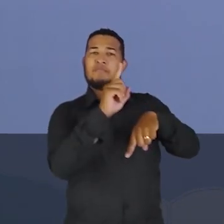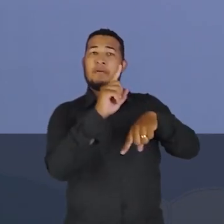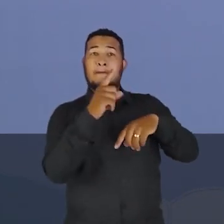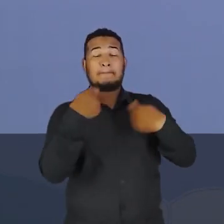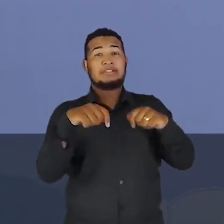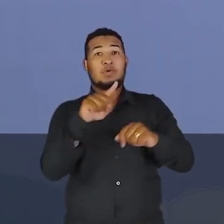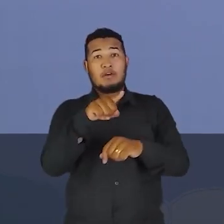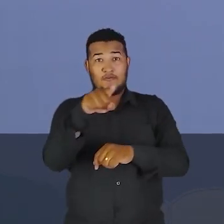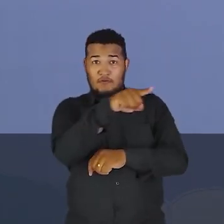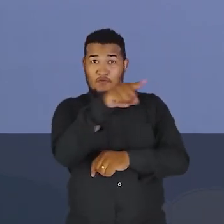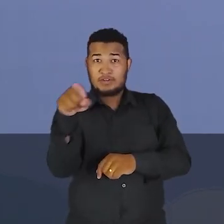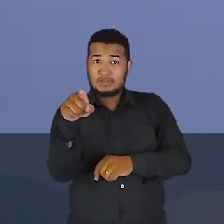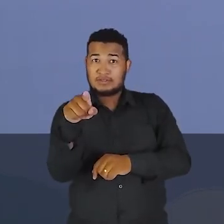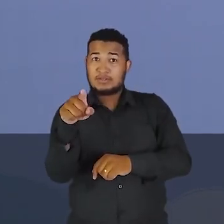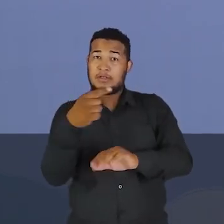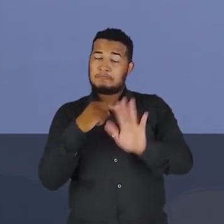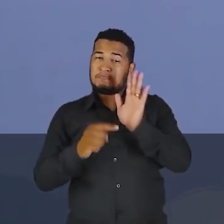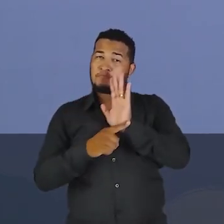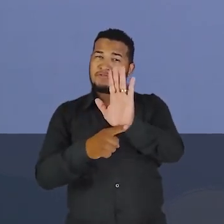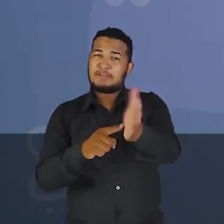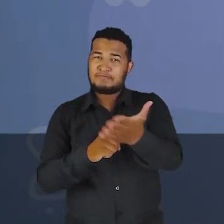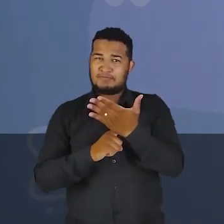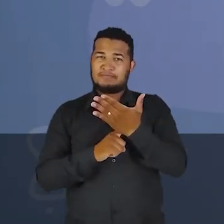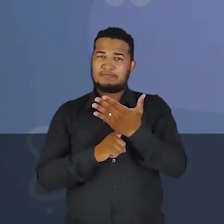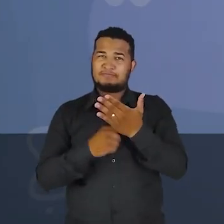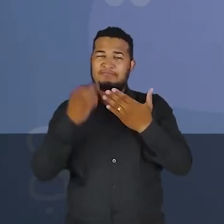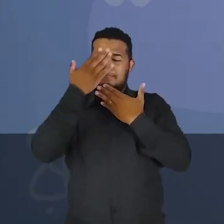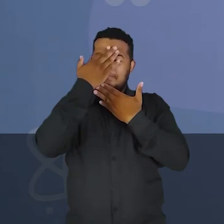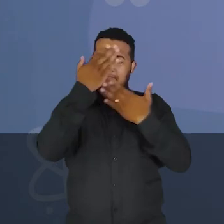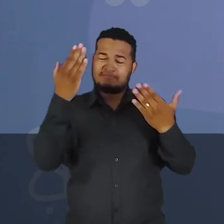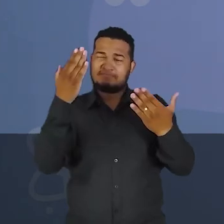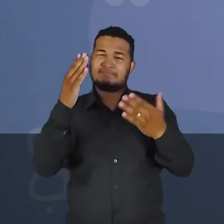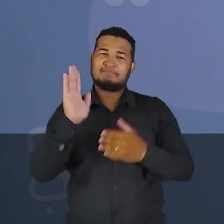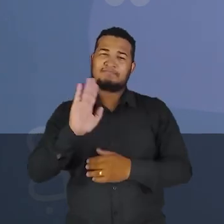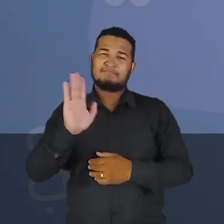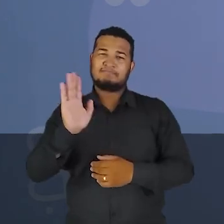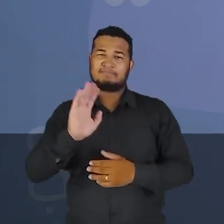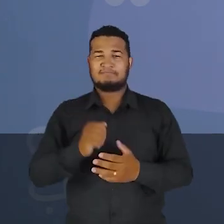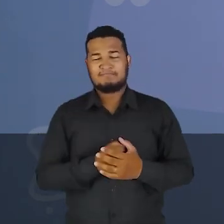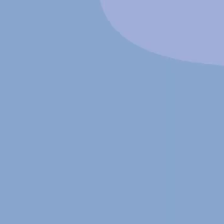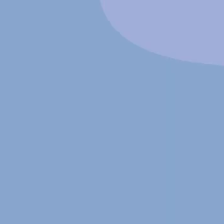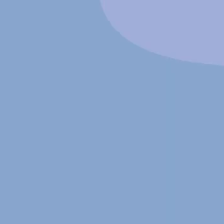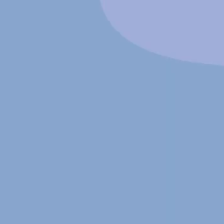eu dependo de você e você depende de mim. Obrigado, até a próxima, pessoal.